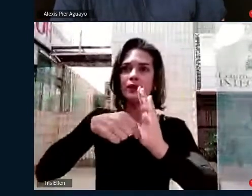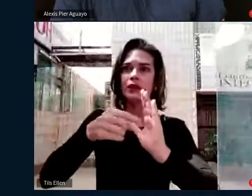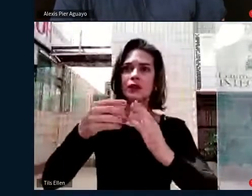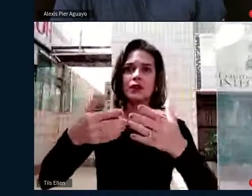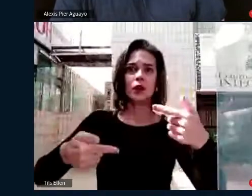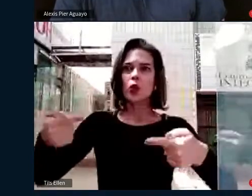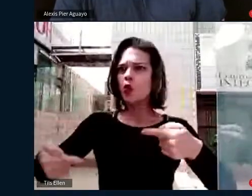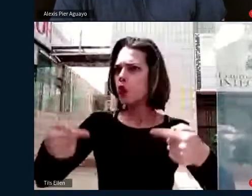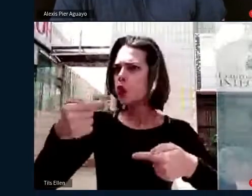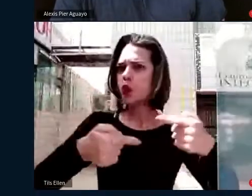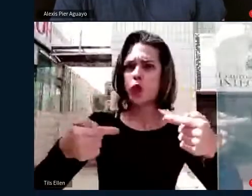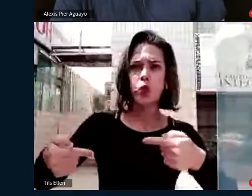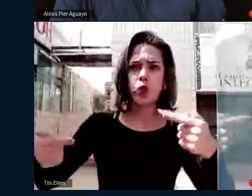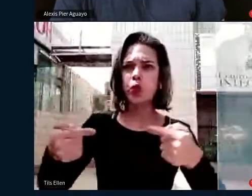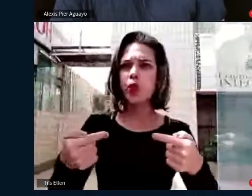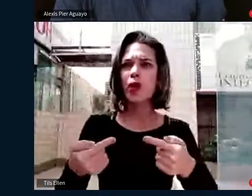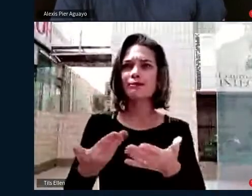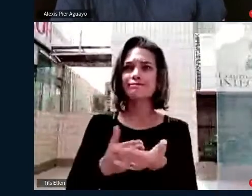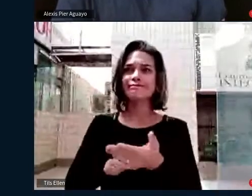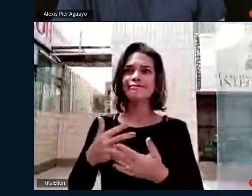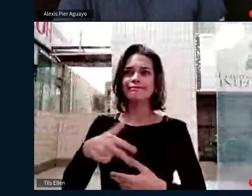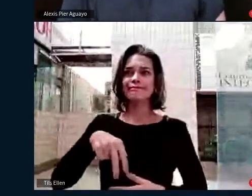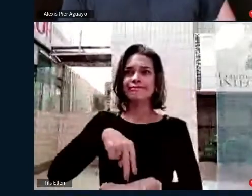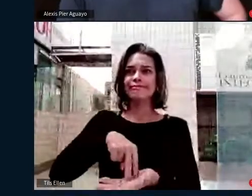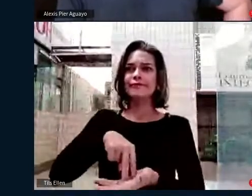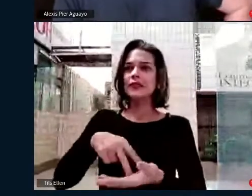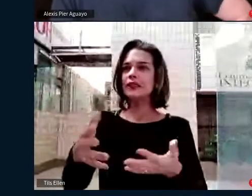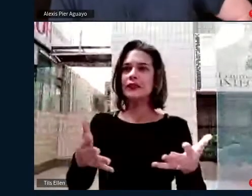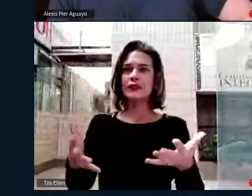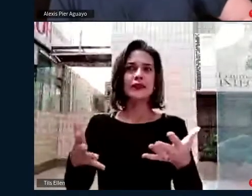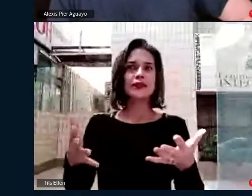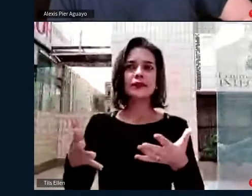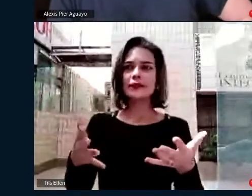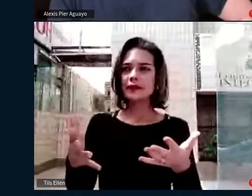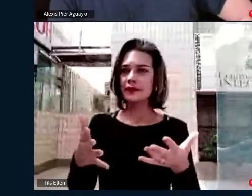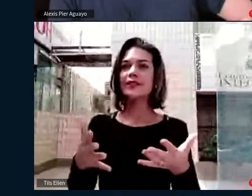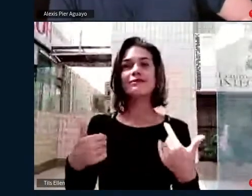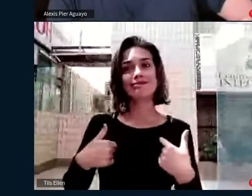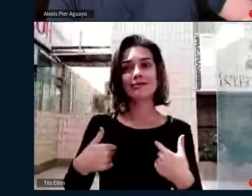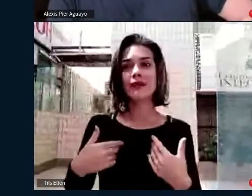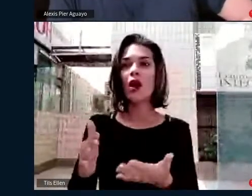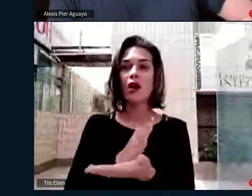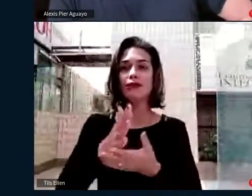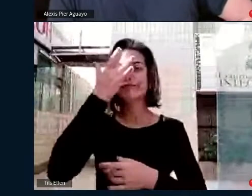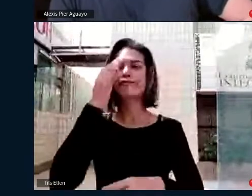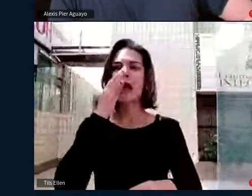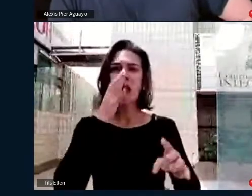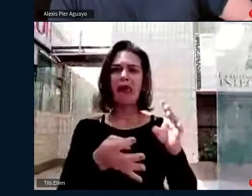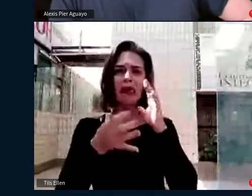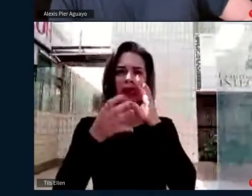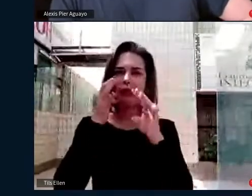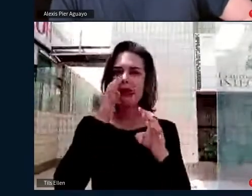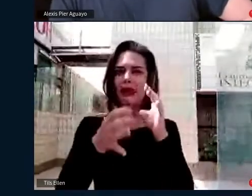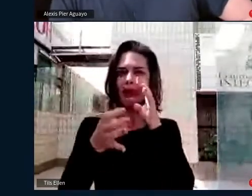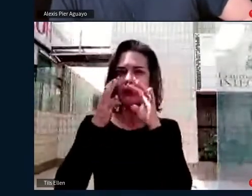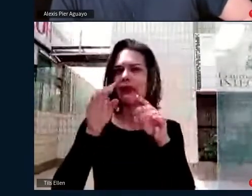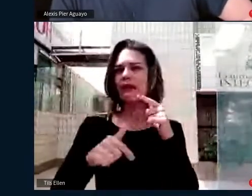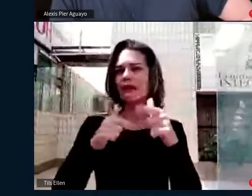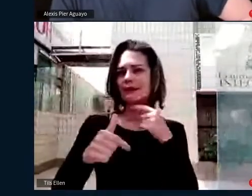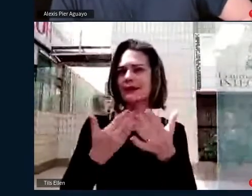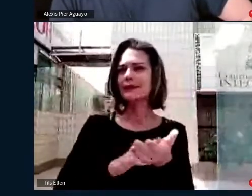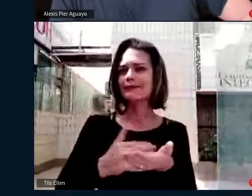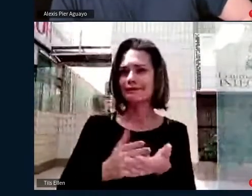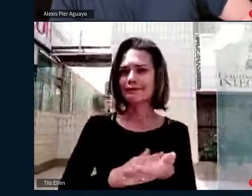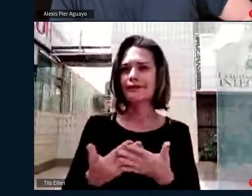sendo apedrejados, né? E eu acho que é pouco estudado e compreendido. Então, sua pesquisa é uma pesquisa que é um